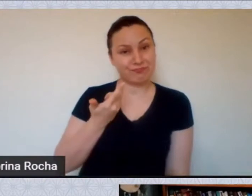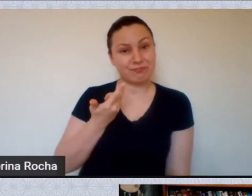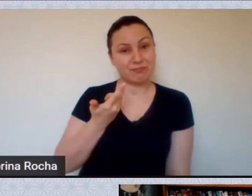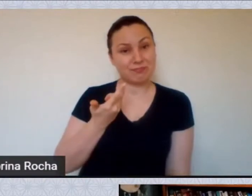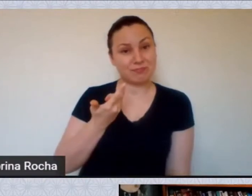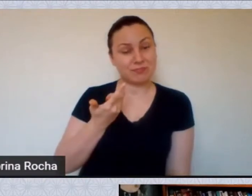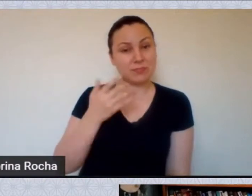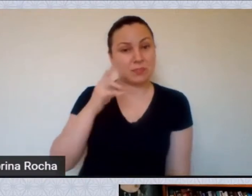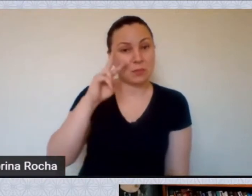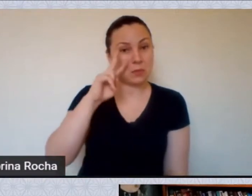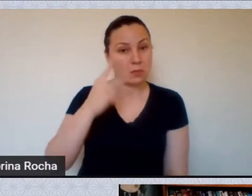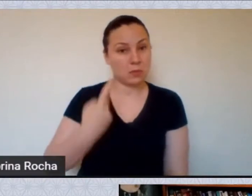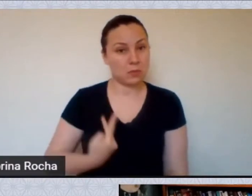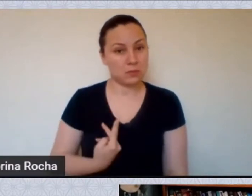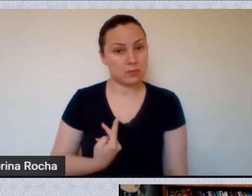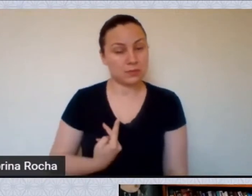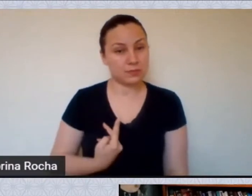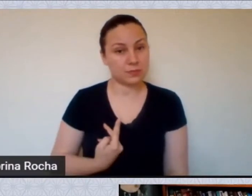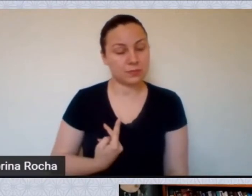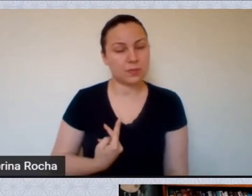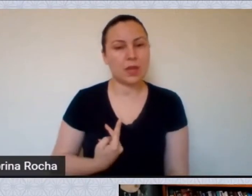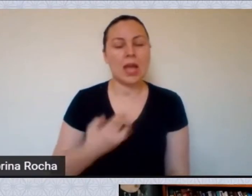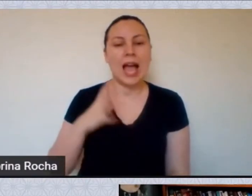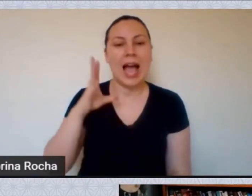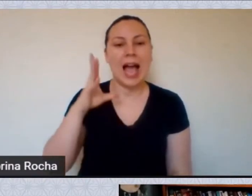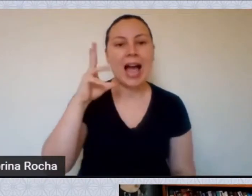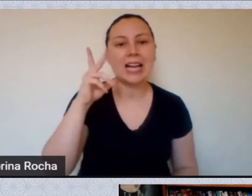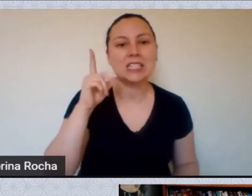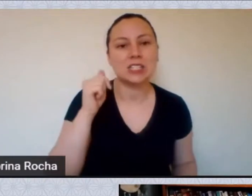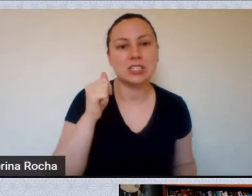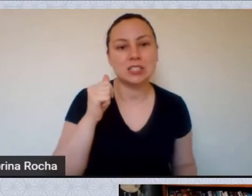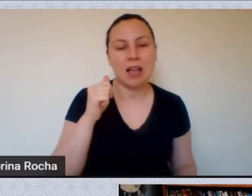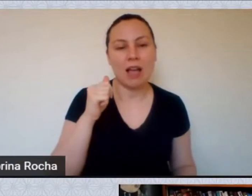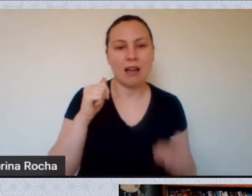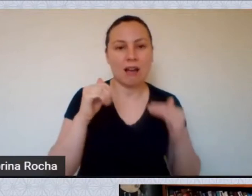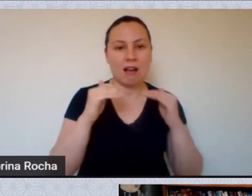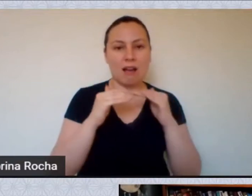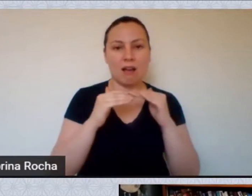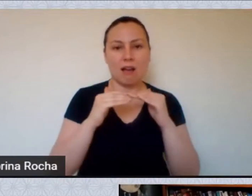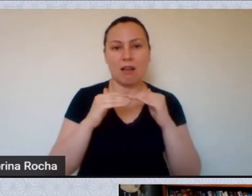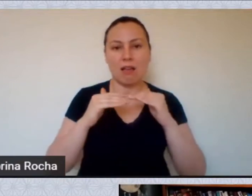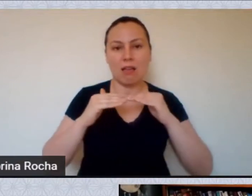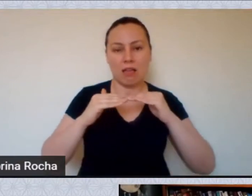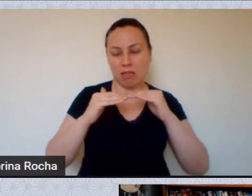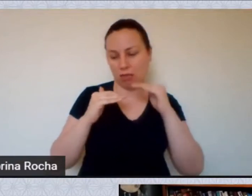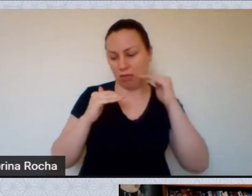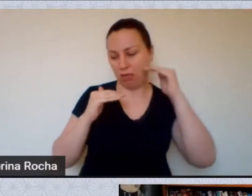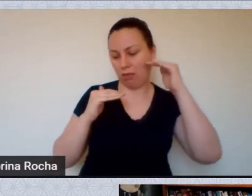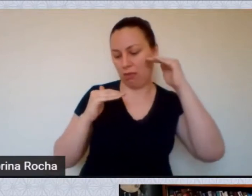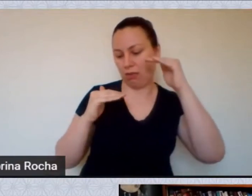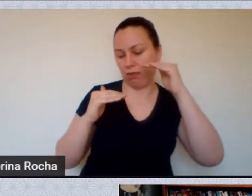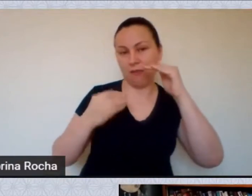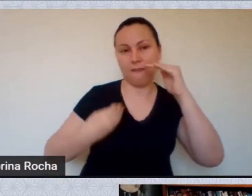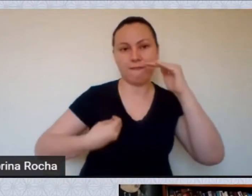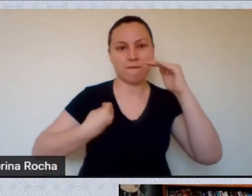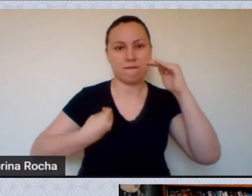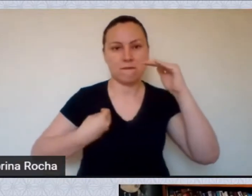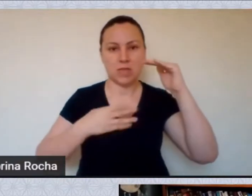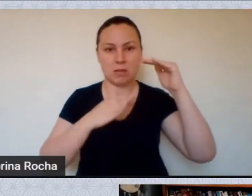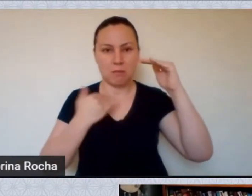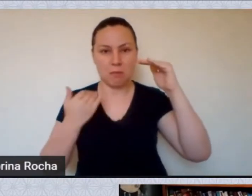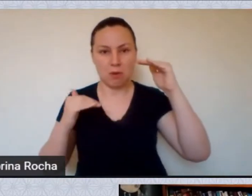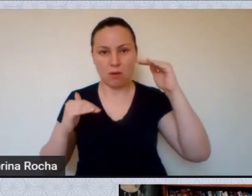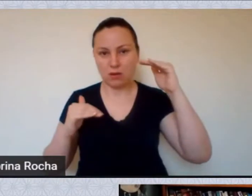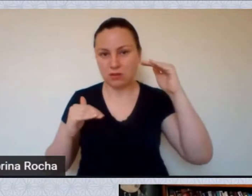arrogância humana da gente achar que está acima dos processos de vida e morte da natureza, que está acima da